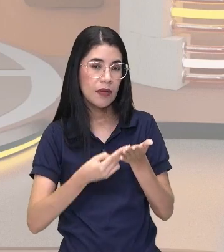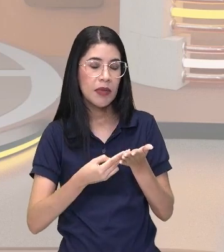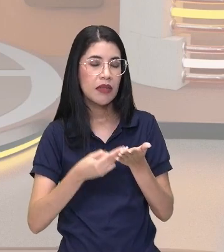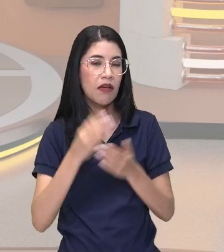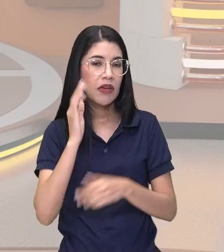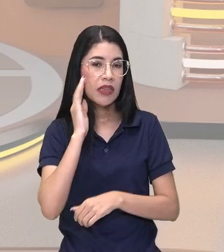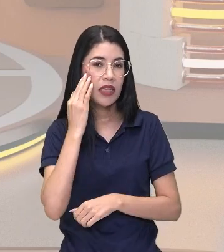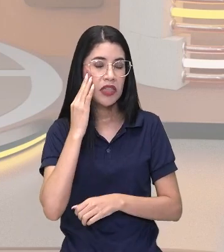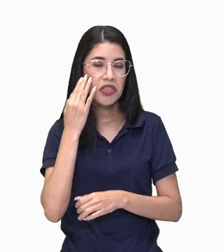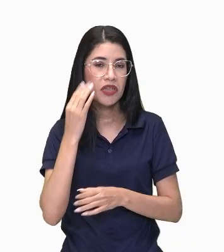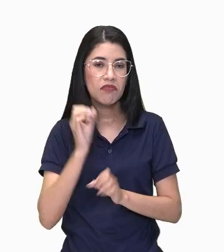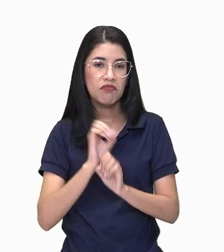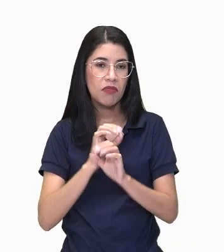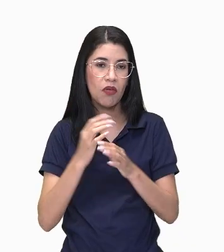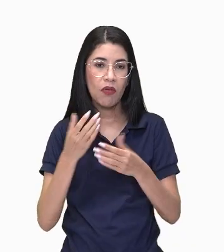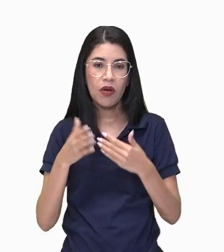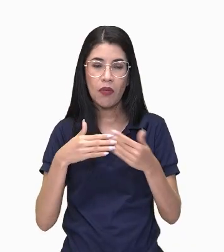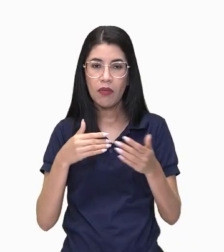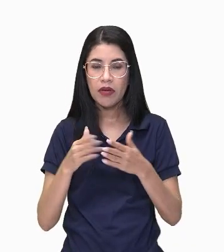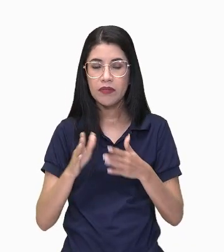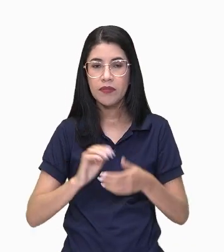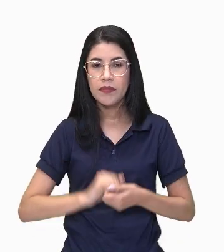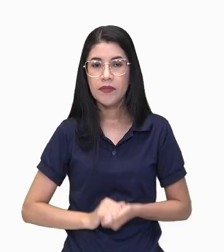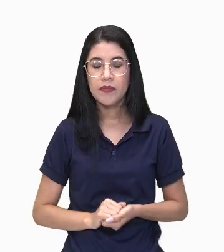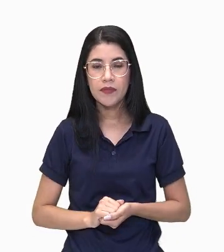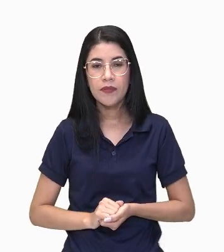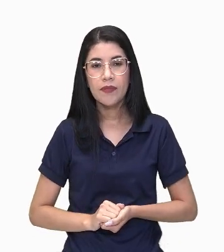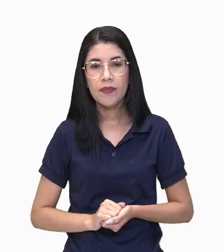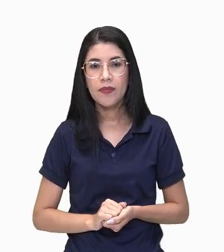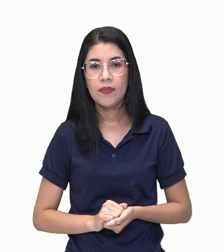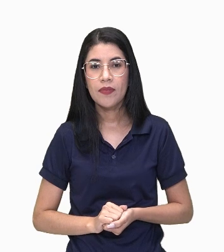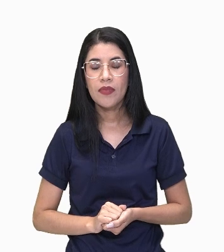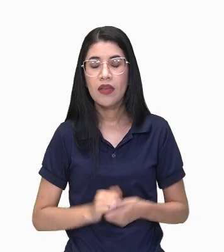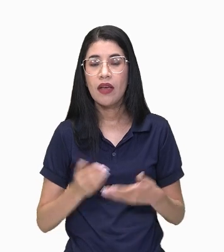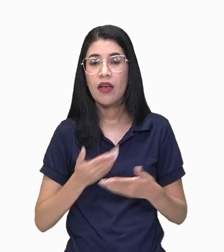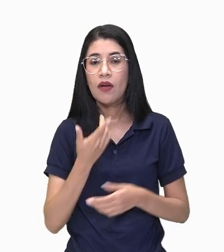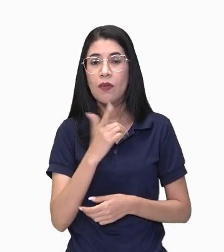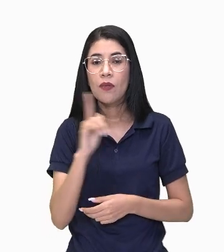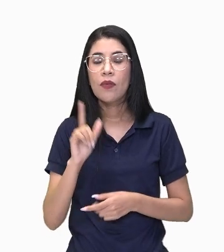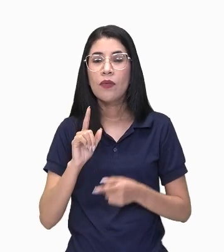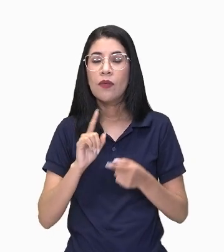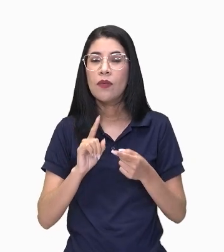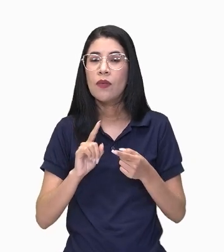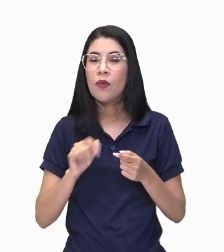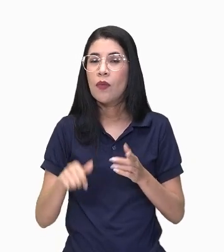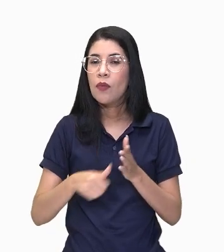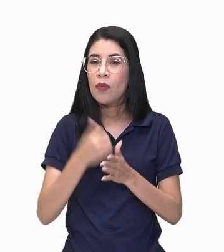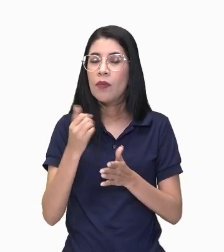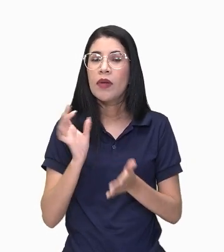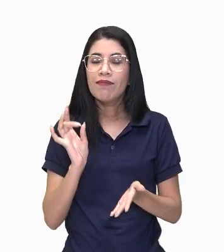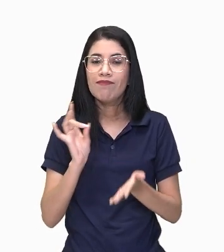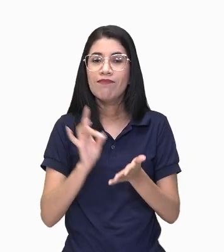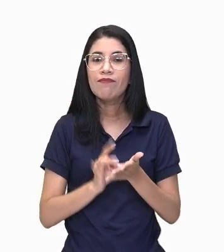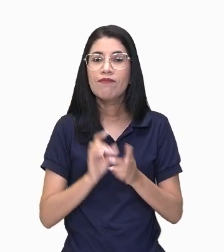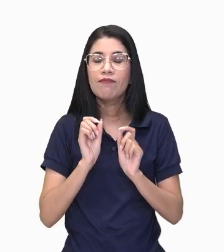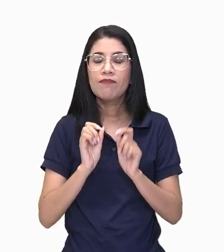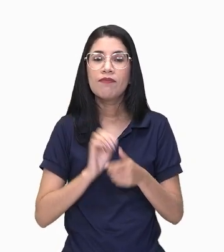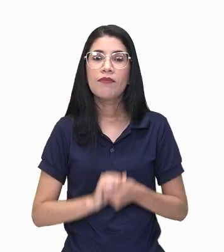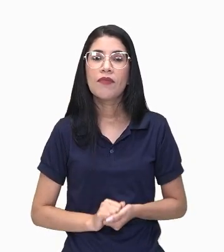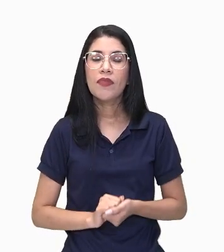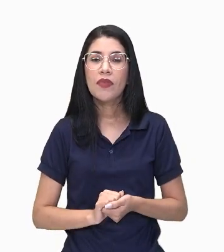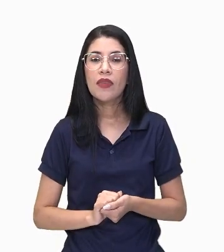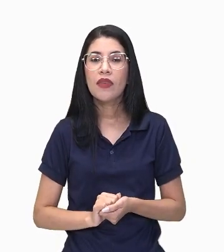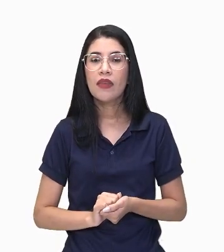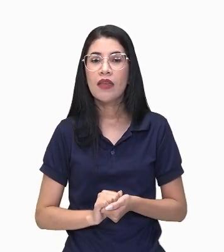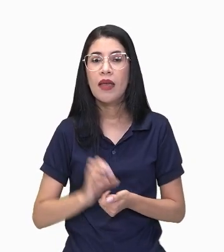prazer. Vamos ao texto. Vamos então conhecer o primeiro reformador de fato, que foi o nosso